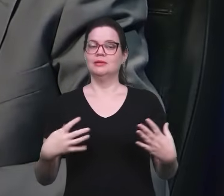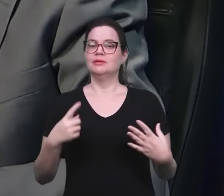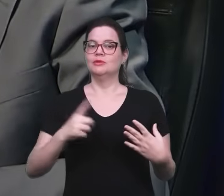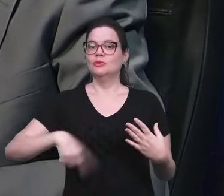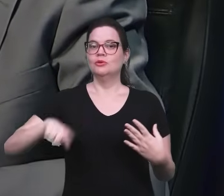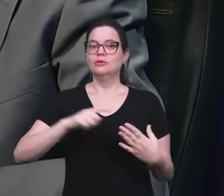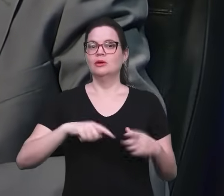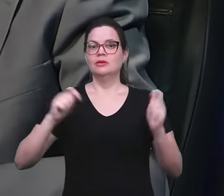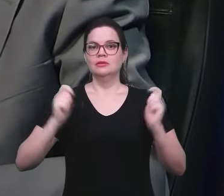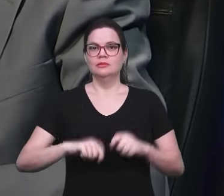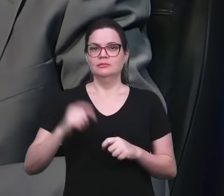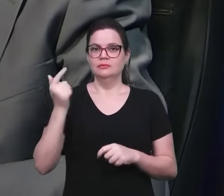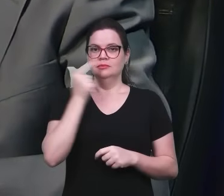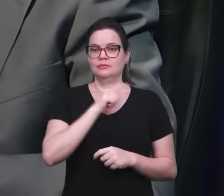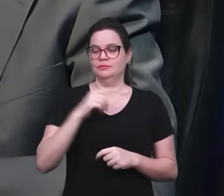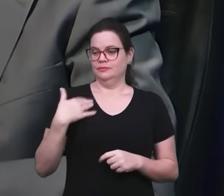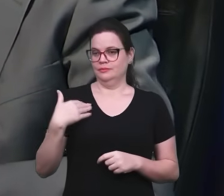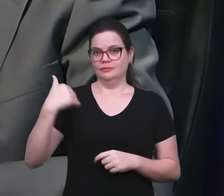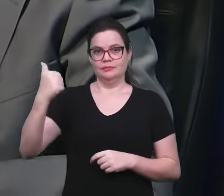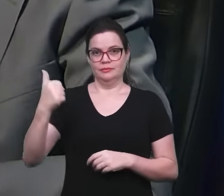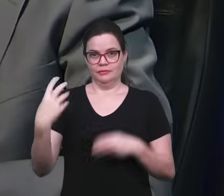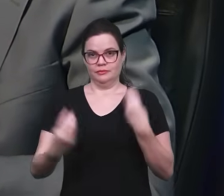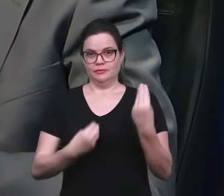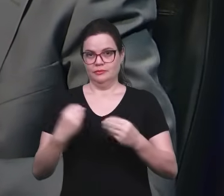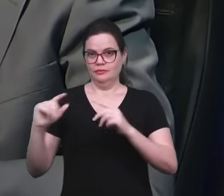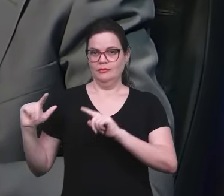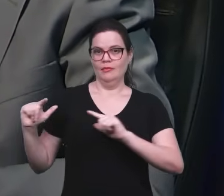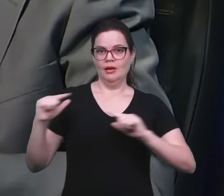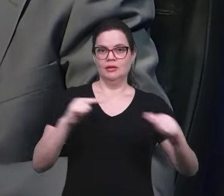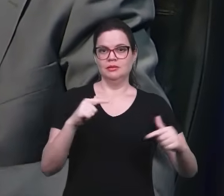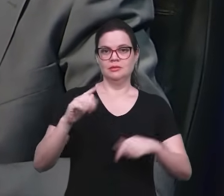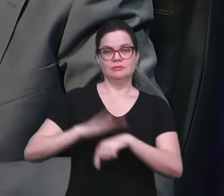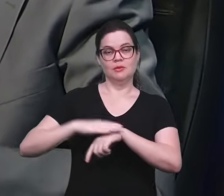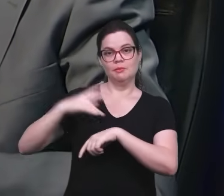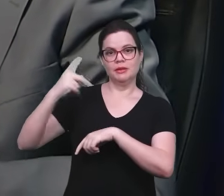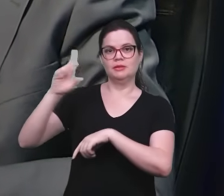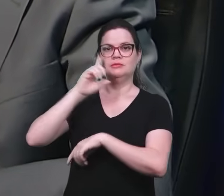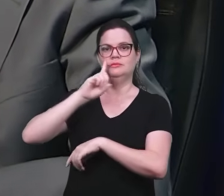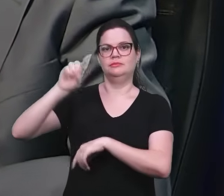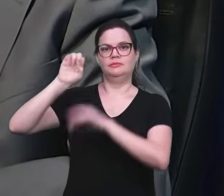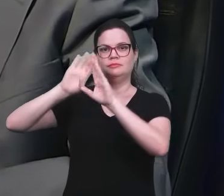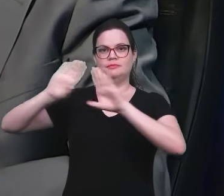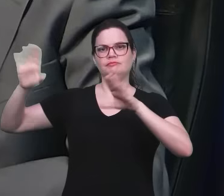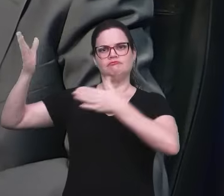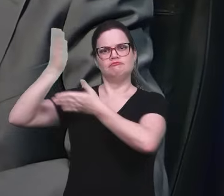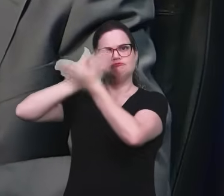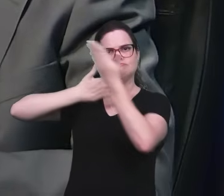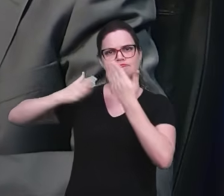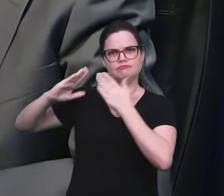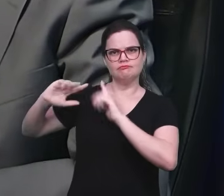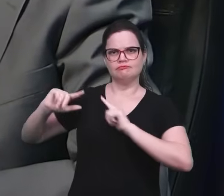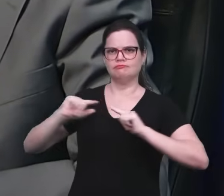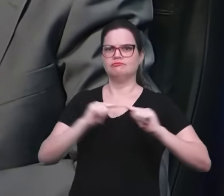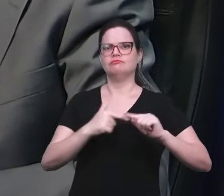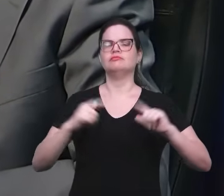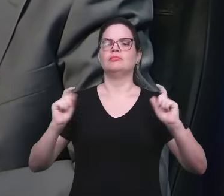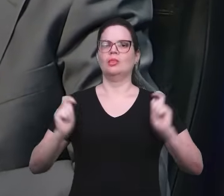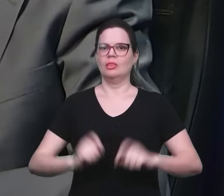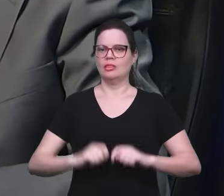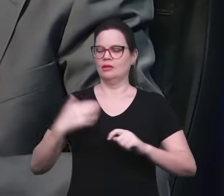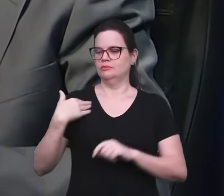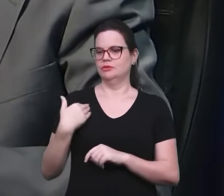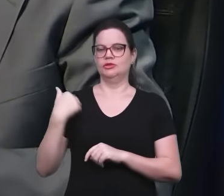alcançaria através de uma operação grandiosa de Deus da eternidade, alcançando o